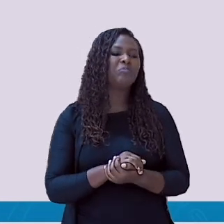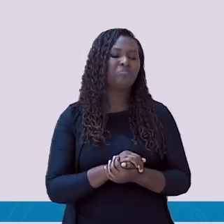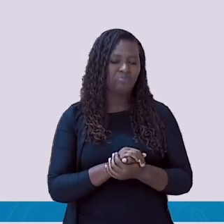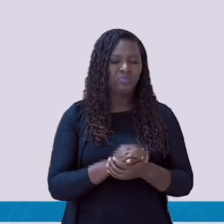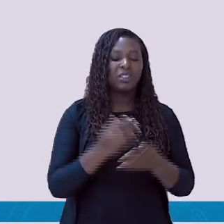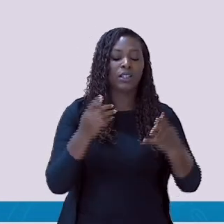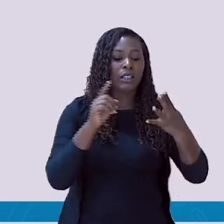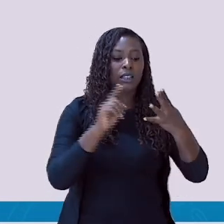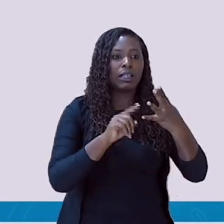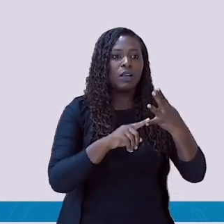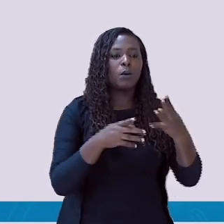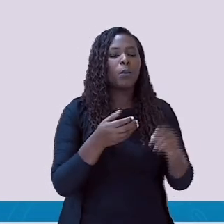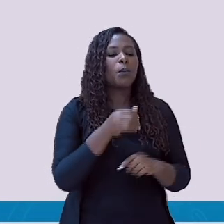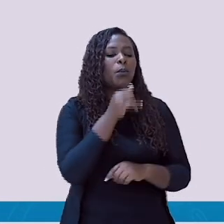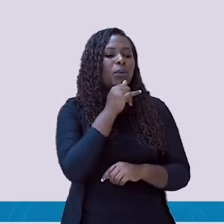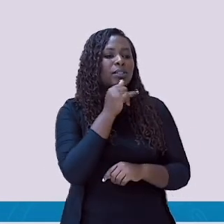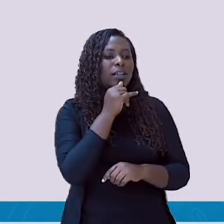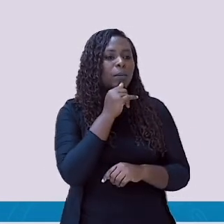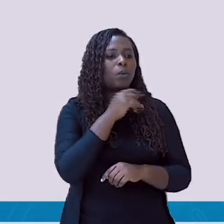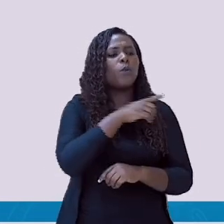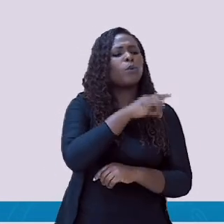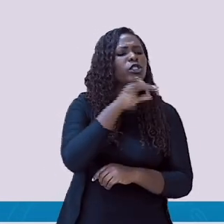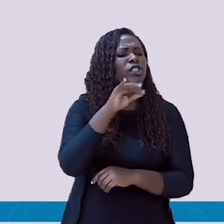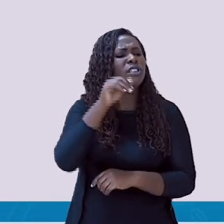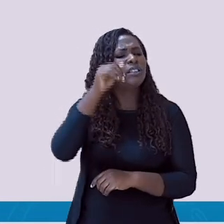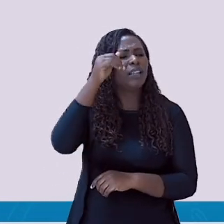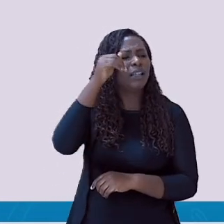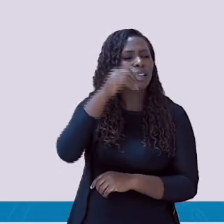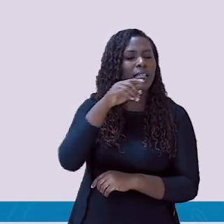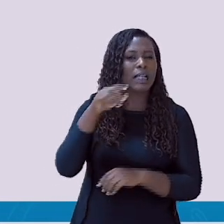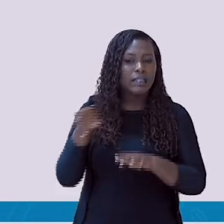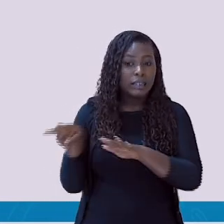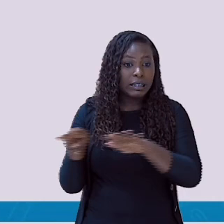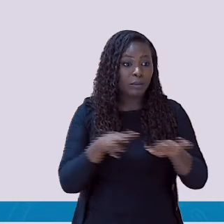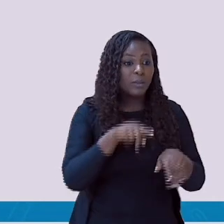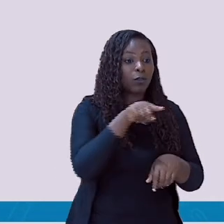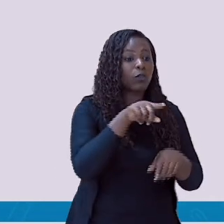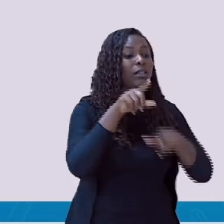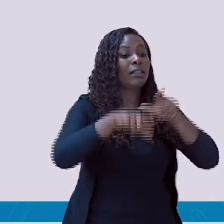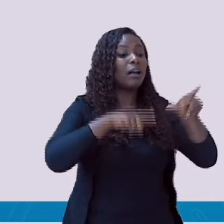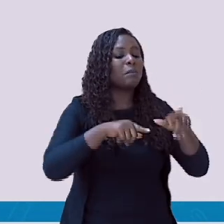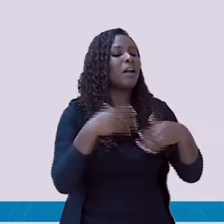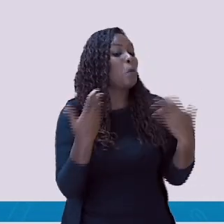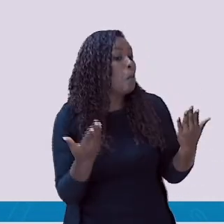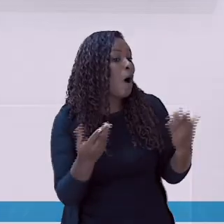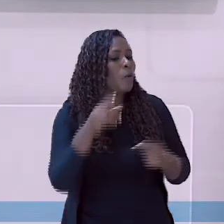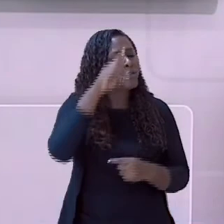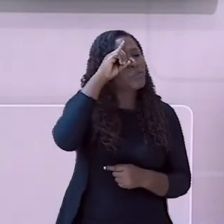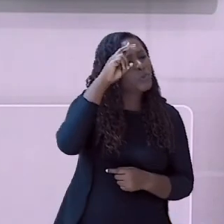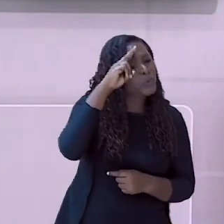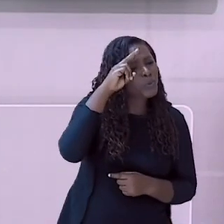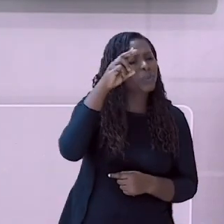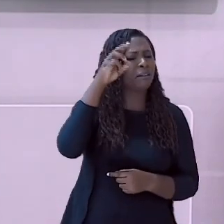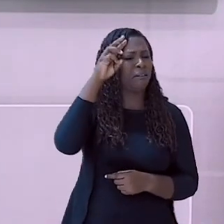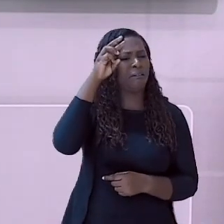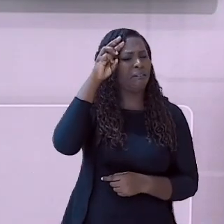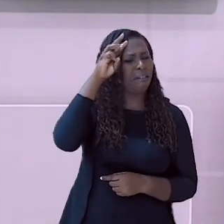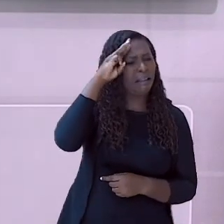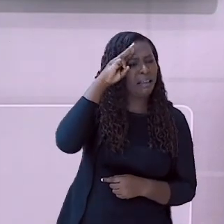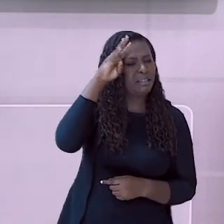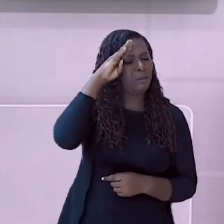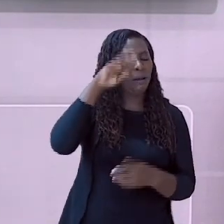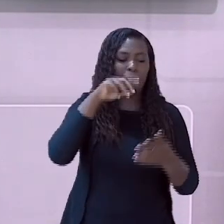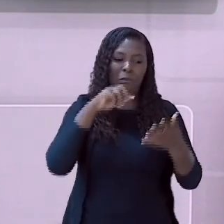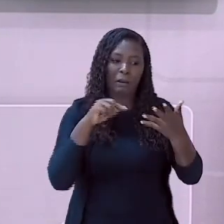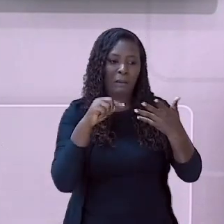dias da semana que essa pessoa trabalha? Lembrando que essas são apenas algumas sugestões. Você